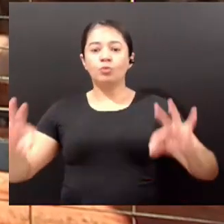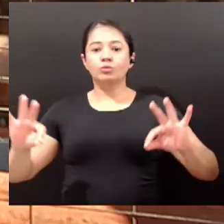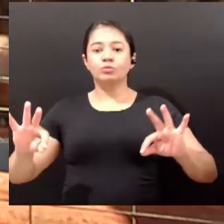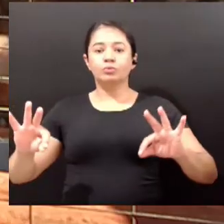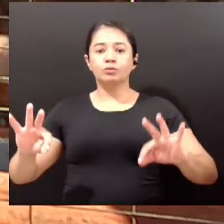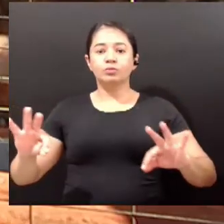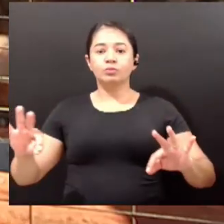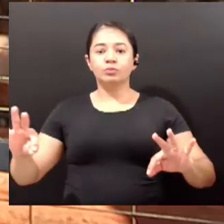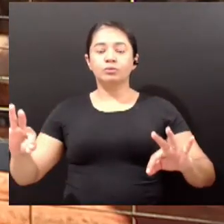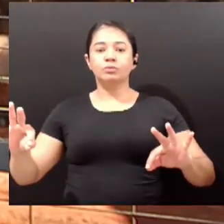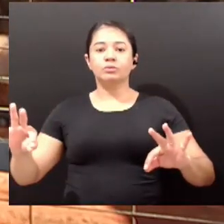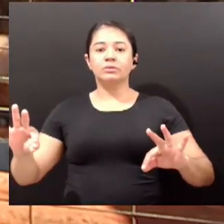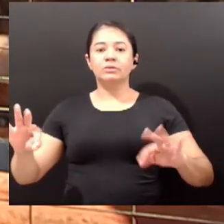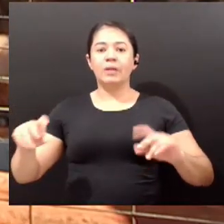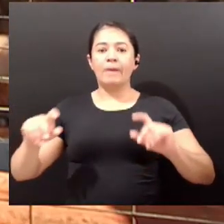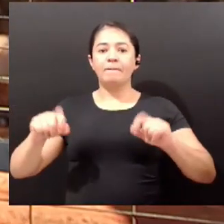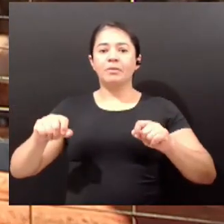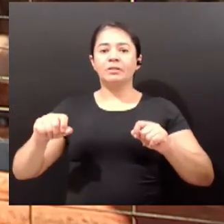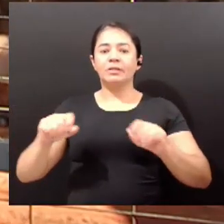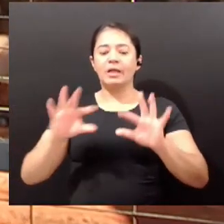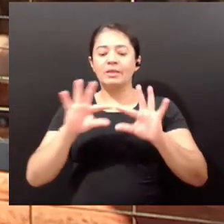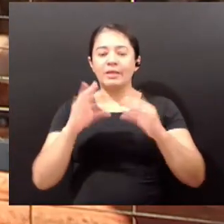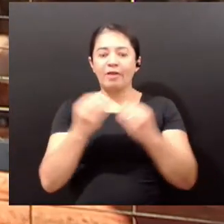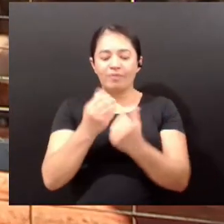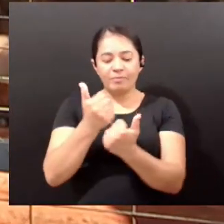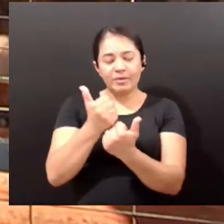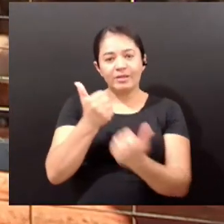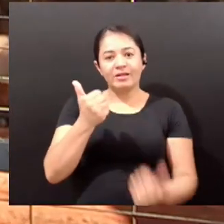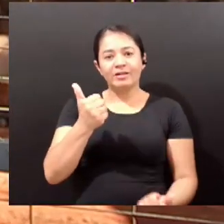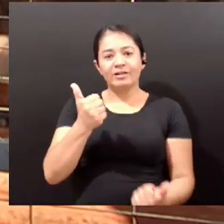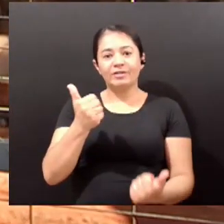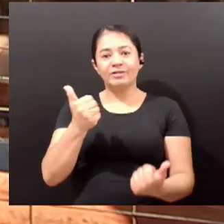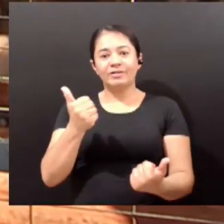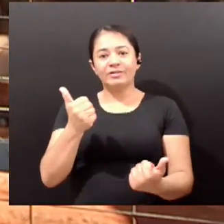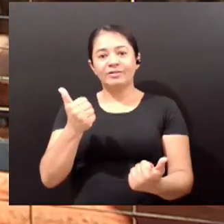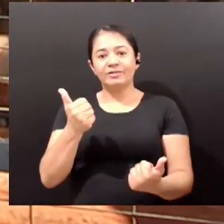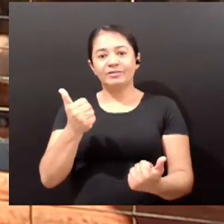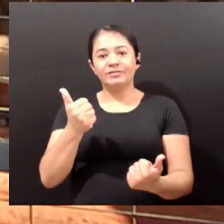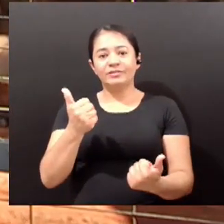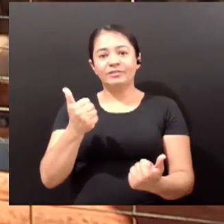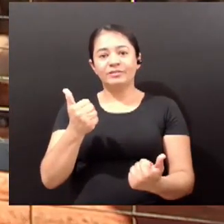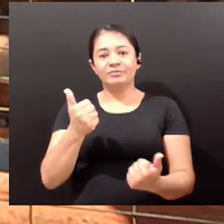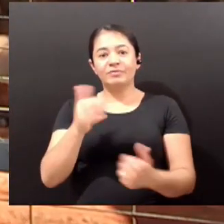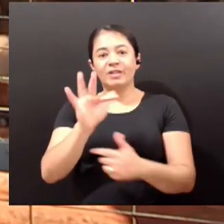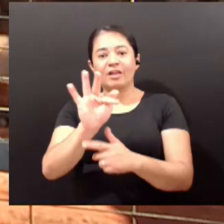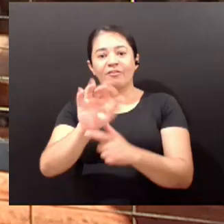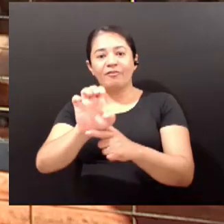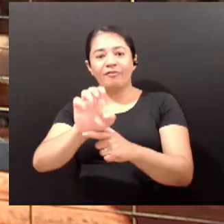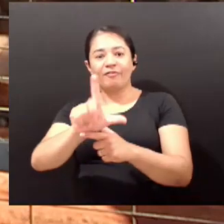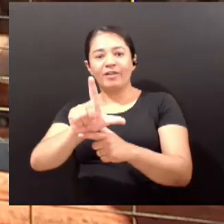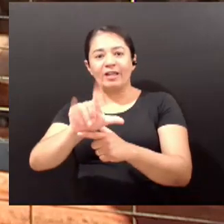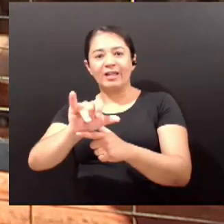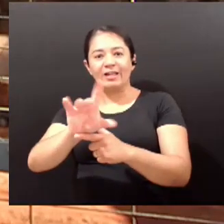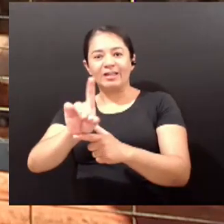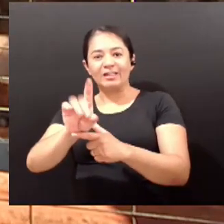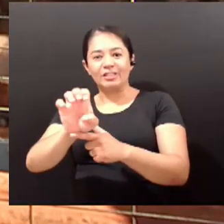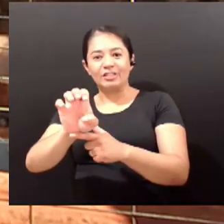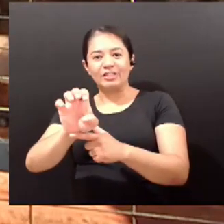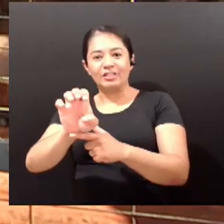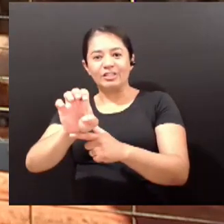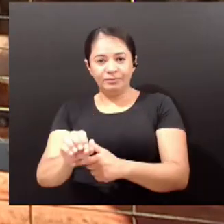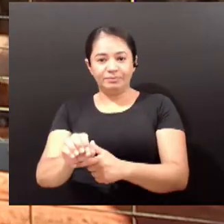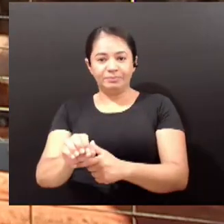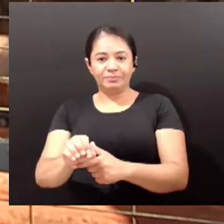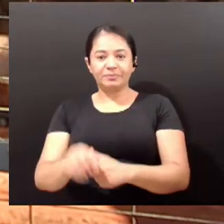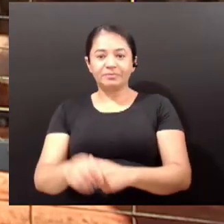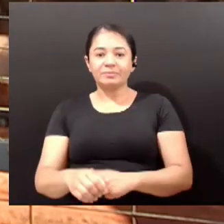da subfamília Feline. Ela é um felídeo, família Felidae, da subfamília Feline. Ela é